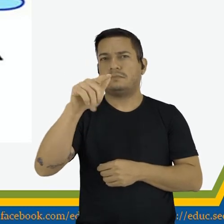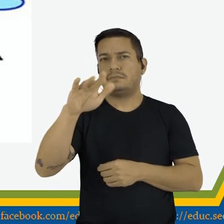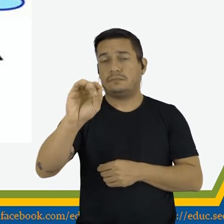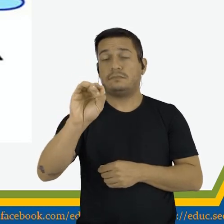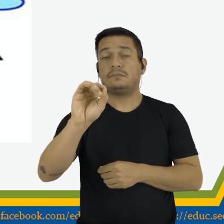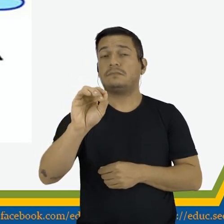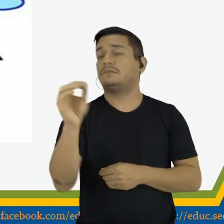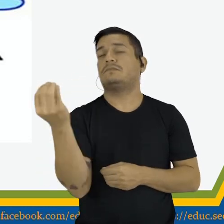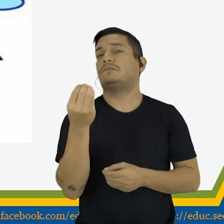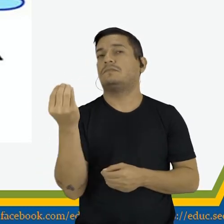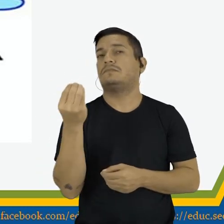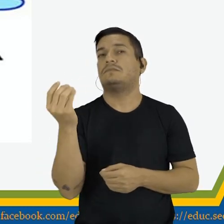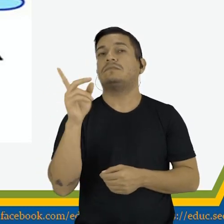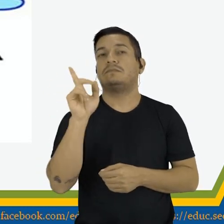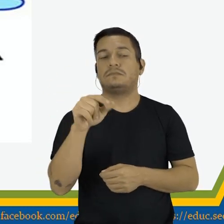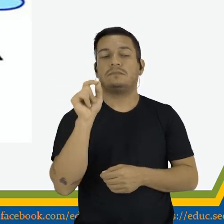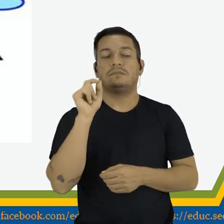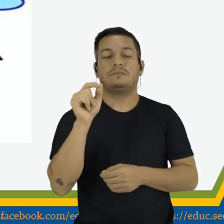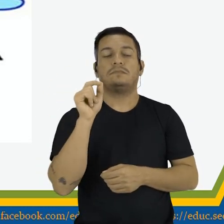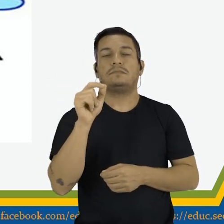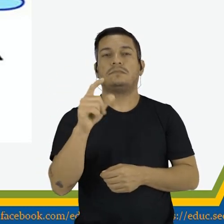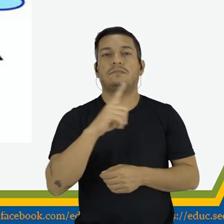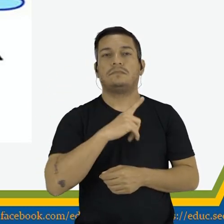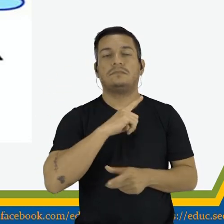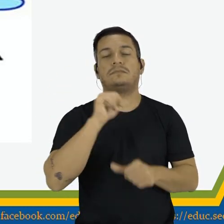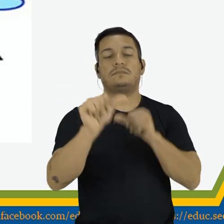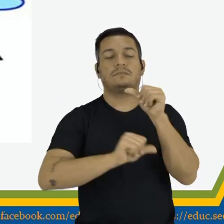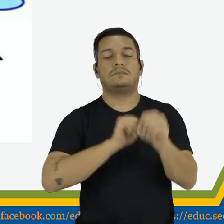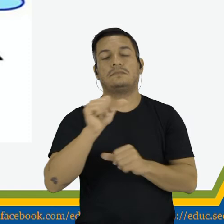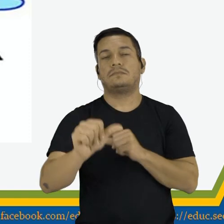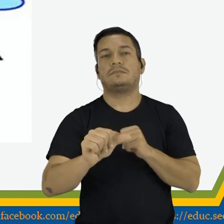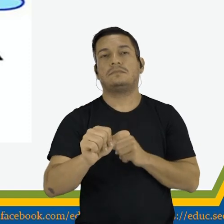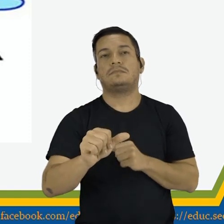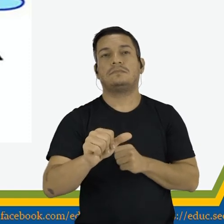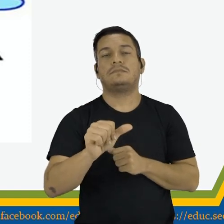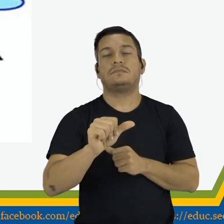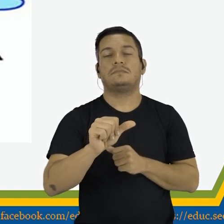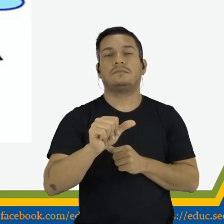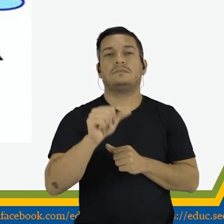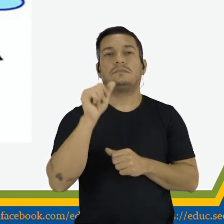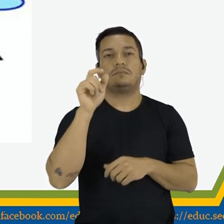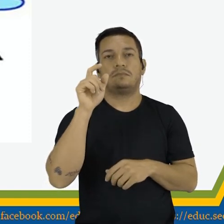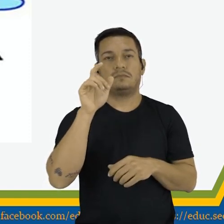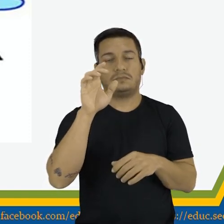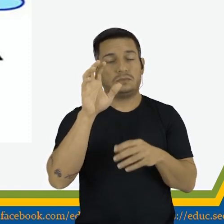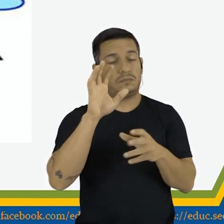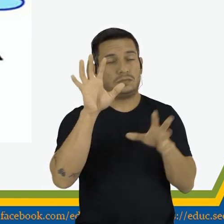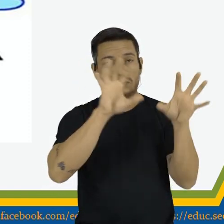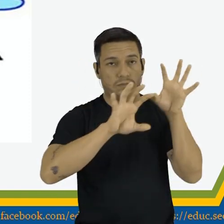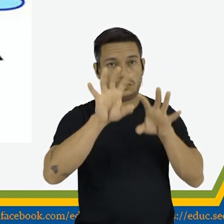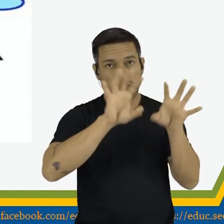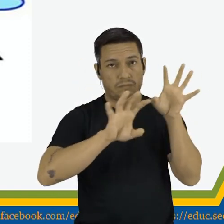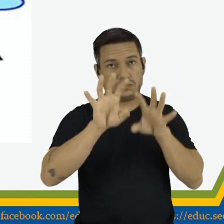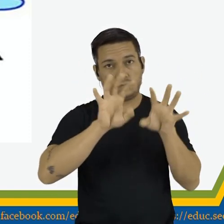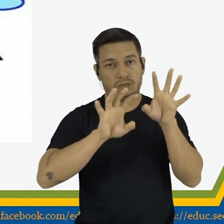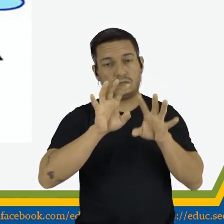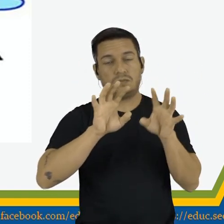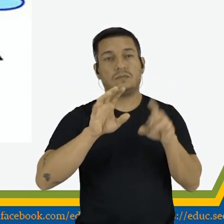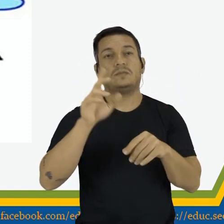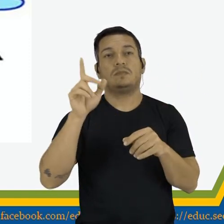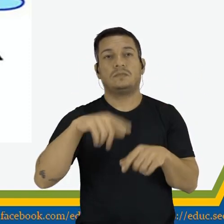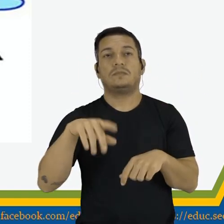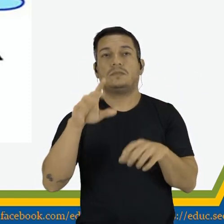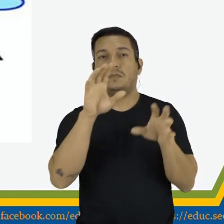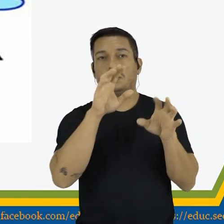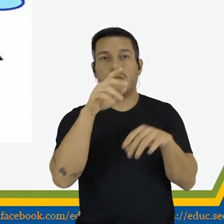A sublimação é quando há a mudança direta do estado gasoso para o estado sólido ou